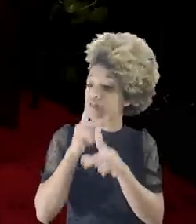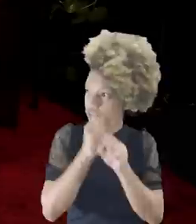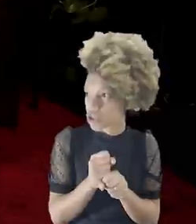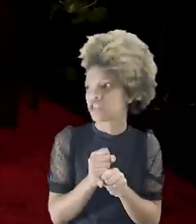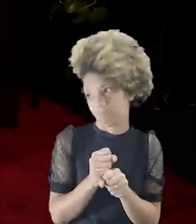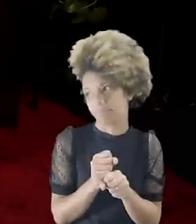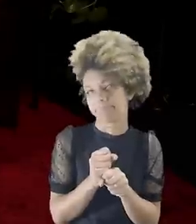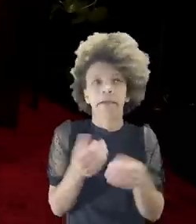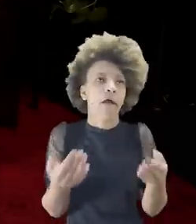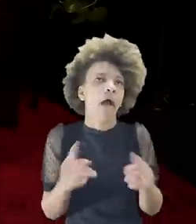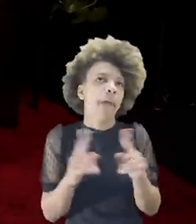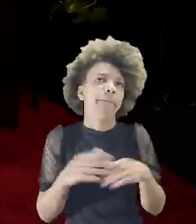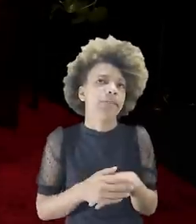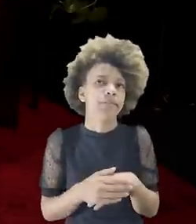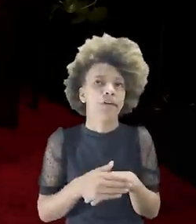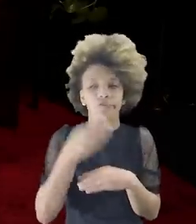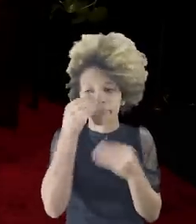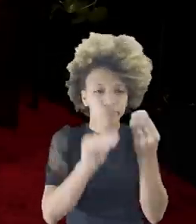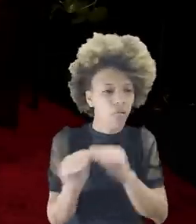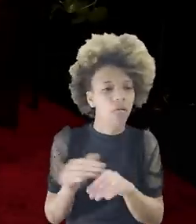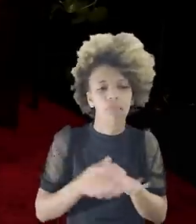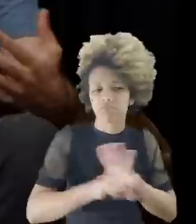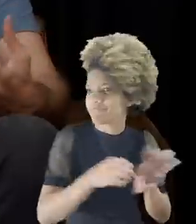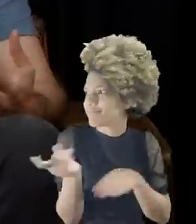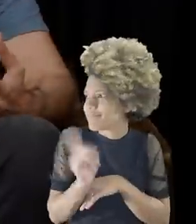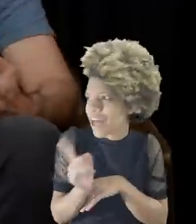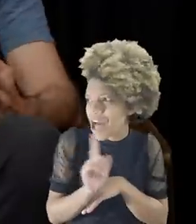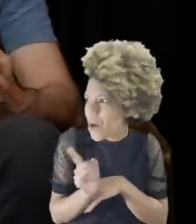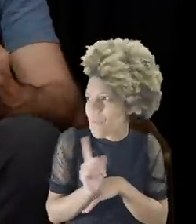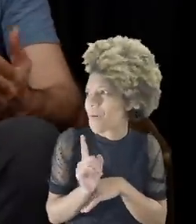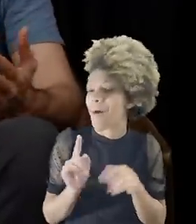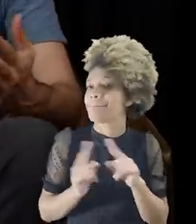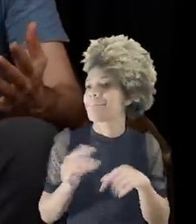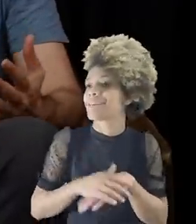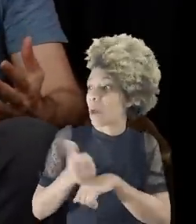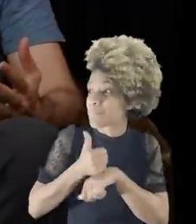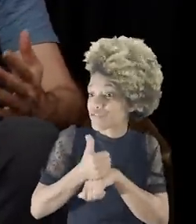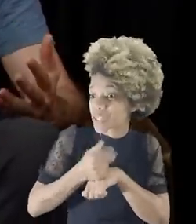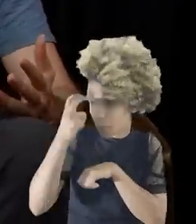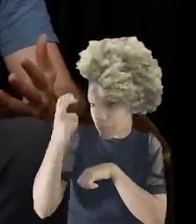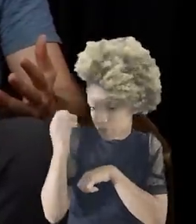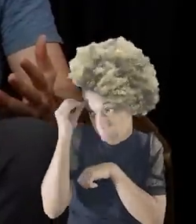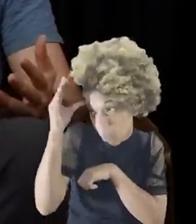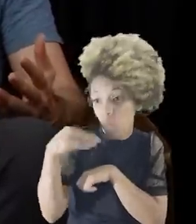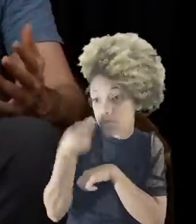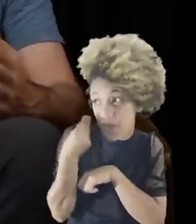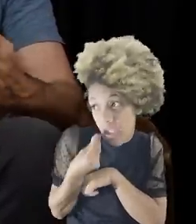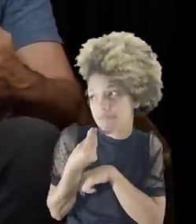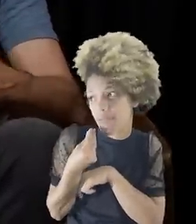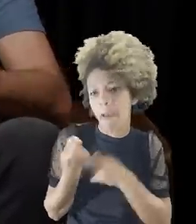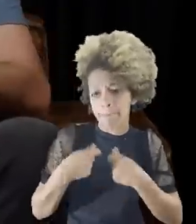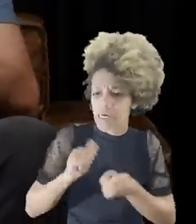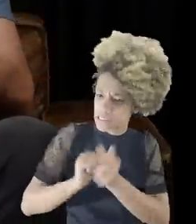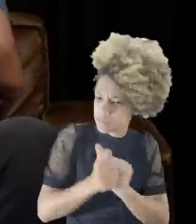fica mais forte né ah mas pô mas aí você vai desprestigiar o nosso basquete não é isso cara é tipo a carreira do Atleta ela é curta Então